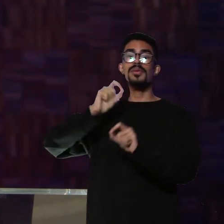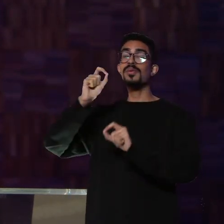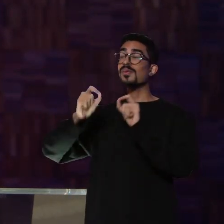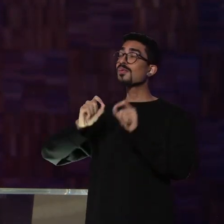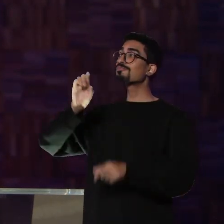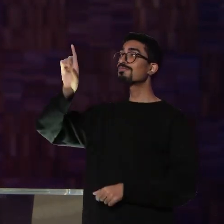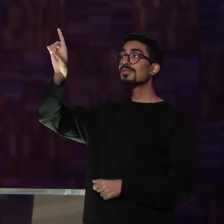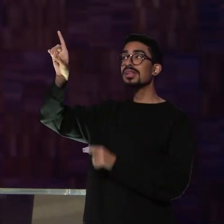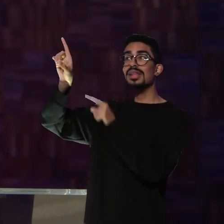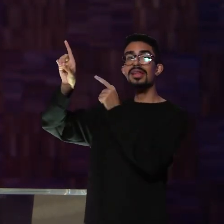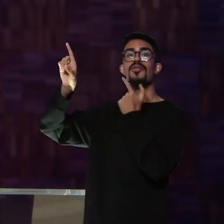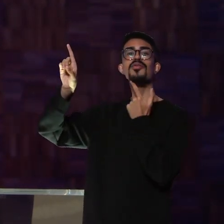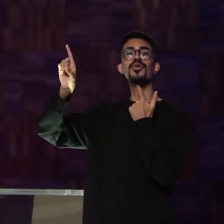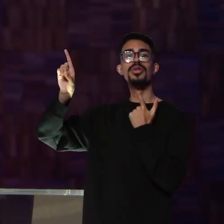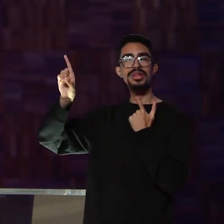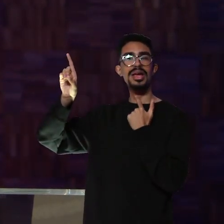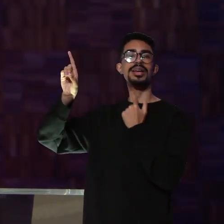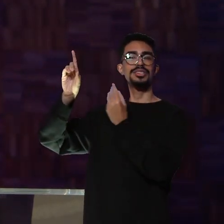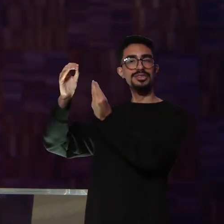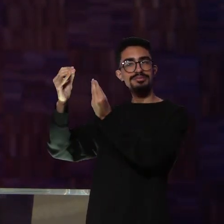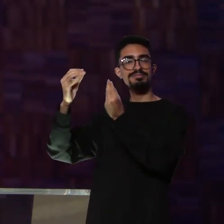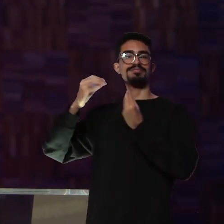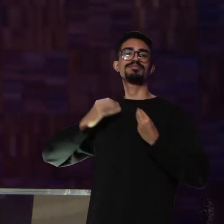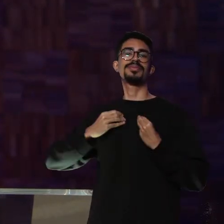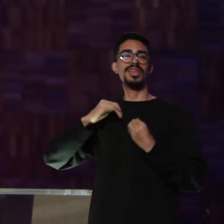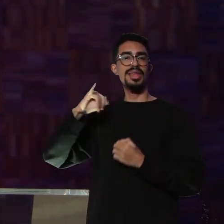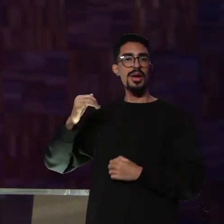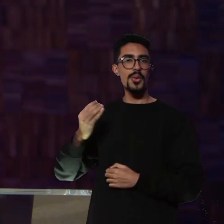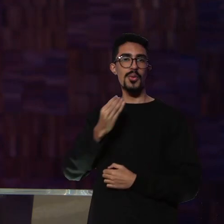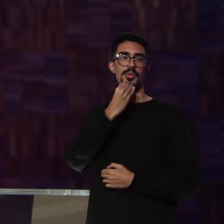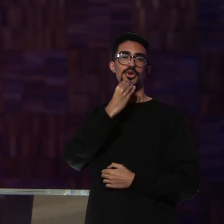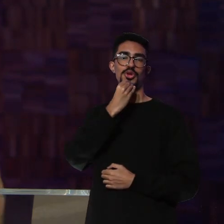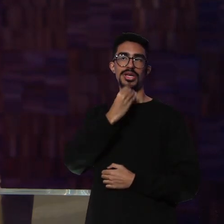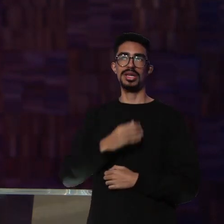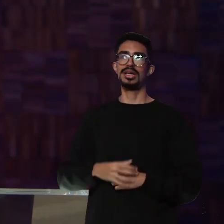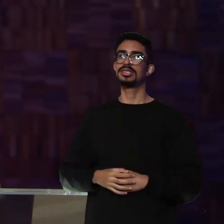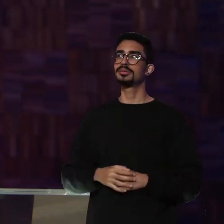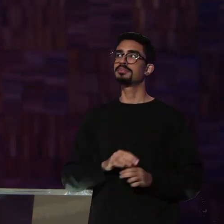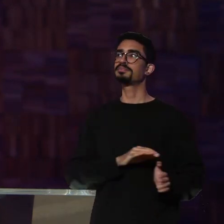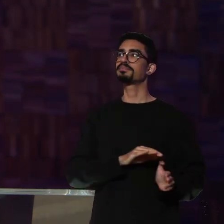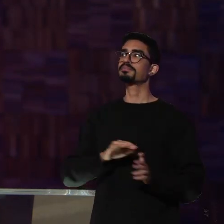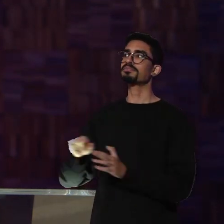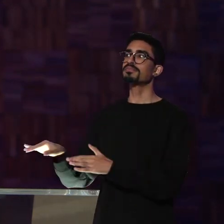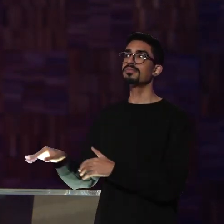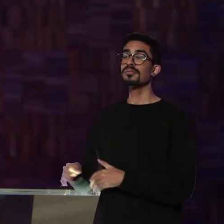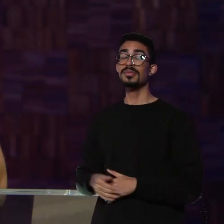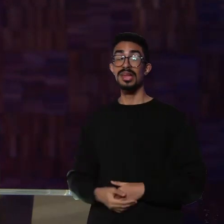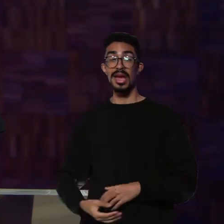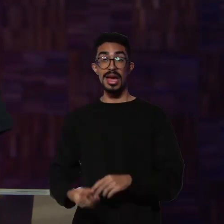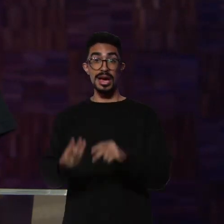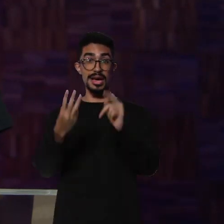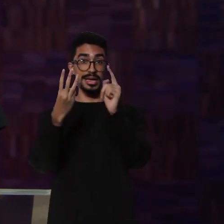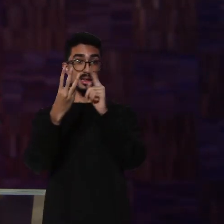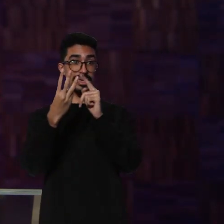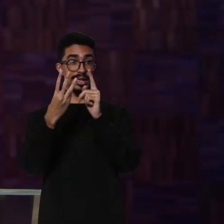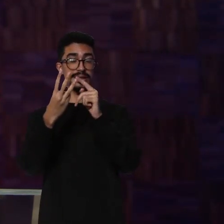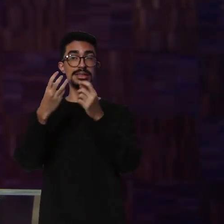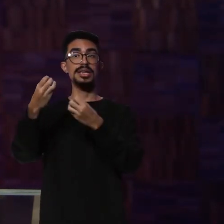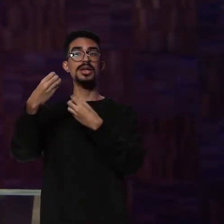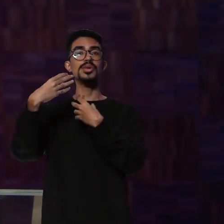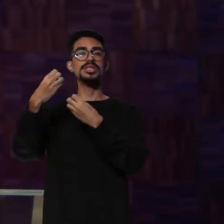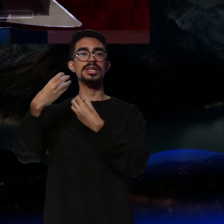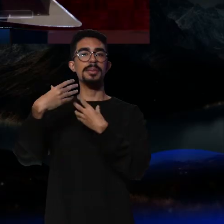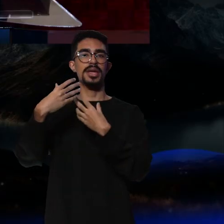de oportunidade que nós precisamos entrar. Última maneira que o texto nos revela aqui, acompanha comigo aí no versículo